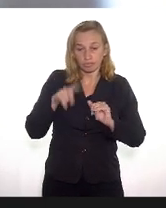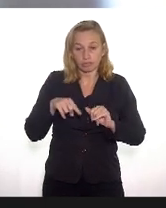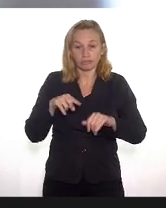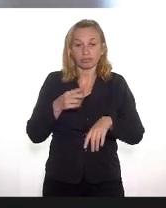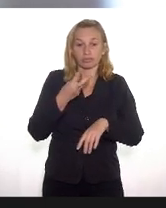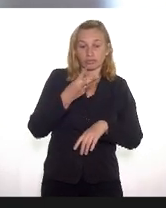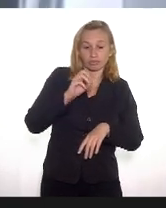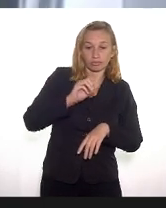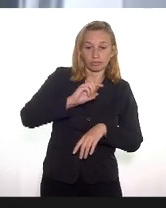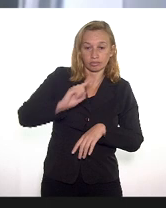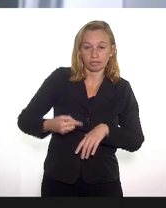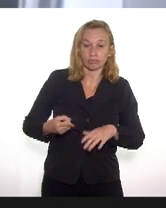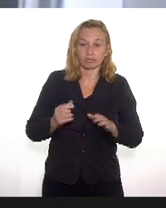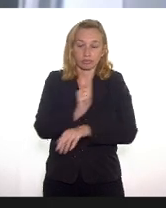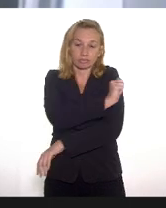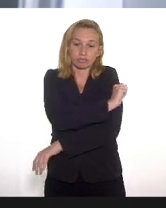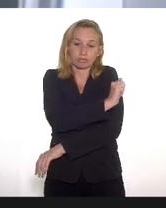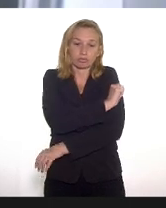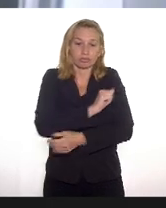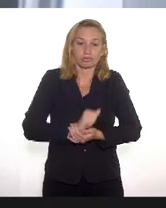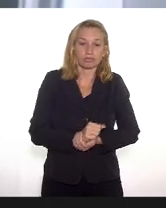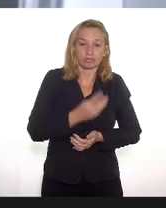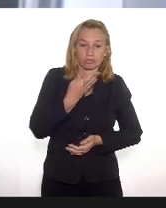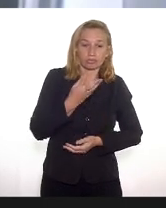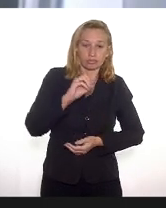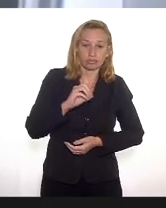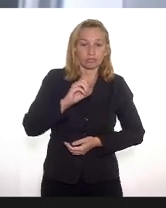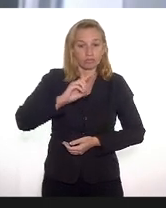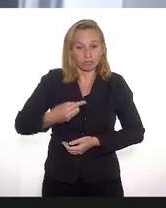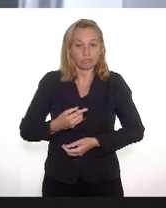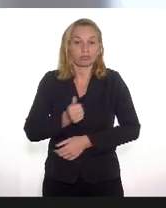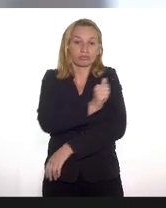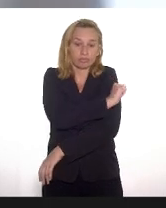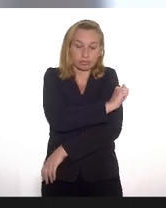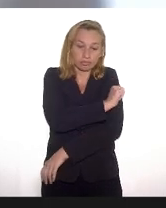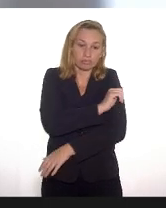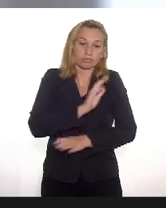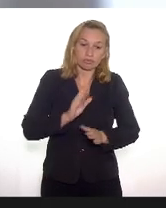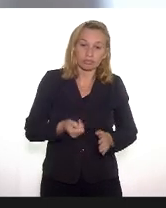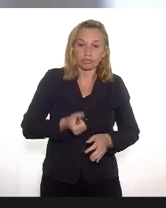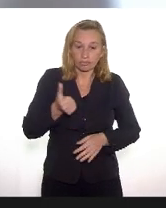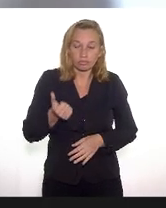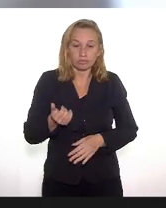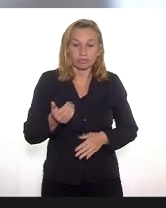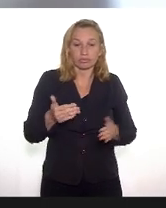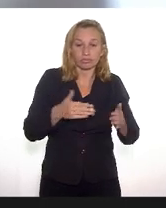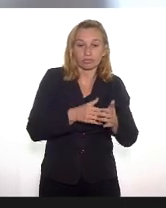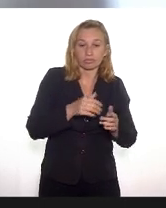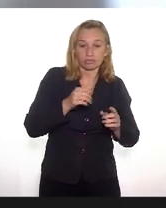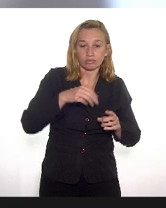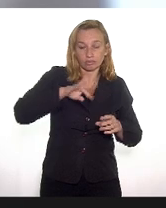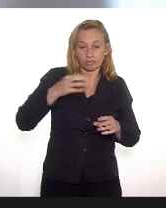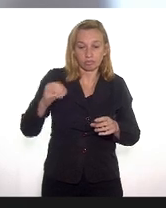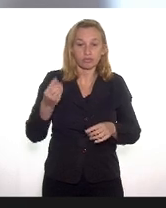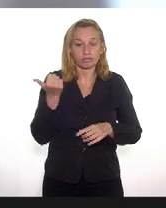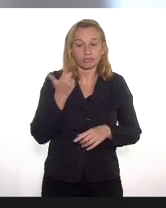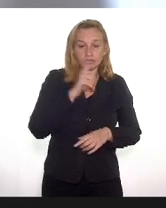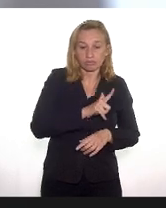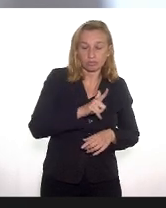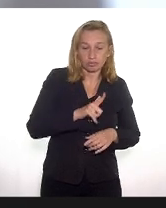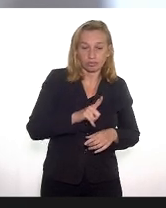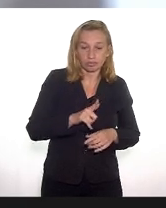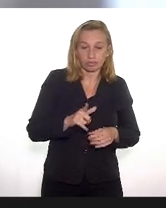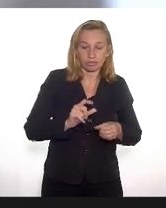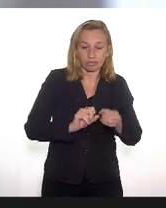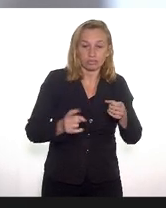mil alunos, concluindo, né, já são 40 mil alunos. Né? E daqui a pouco, até o final de maio, a gente vai conseguir recuperar isso e